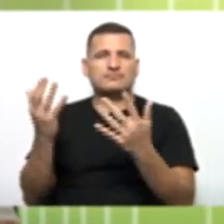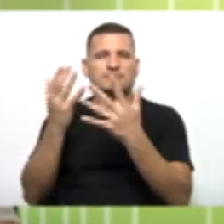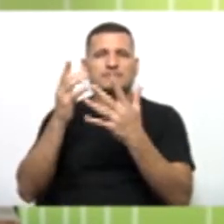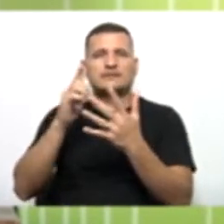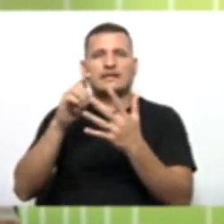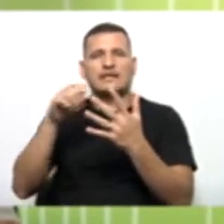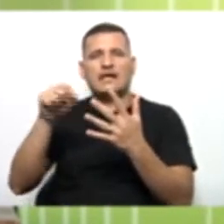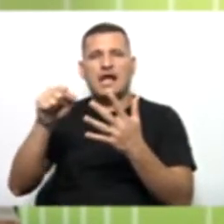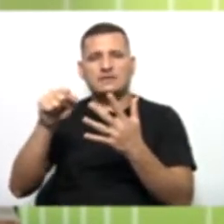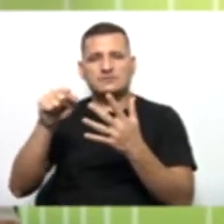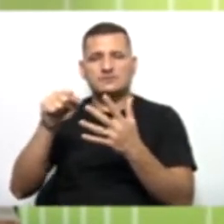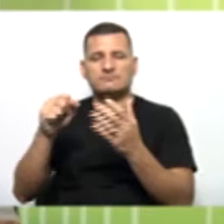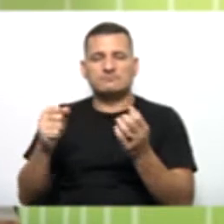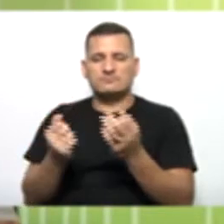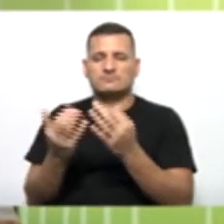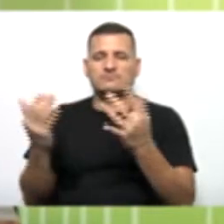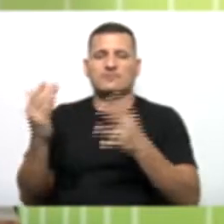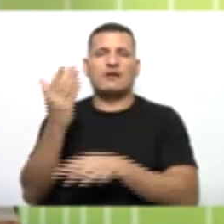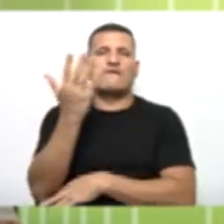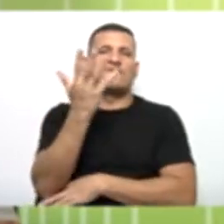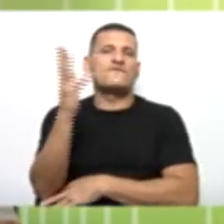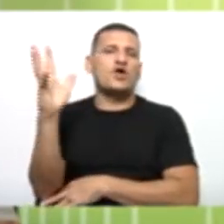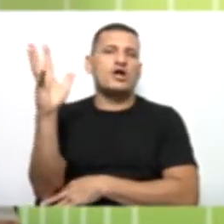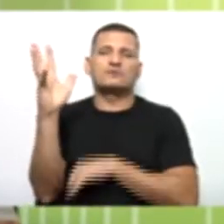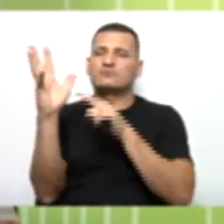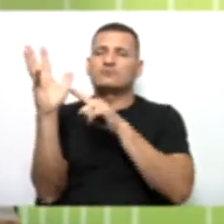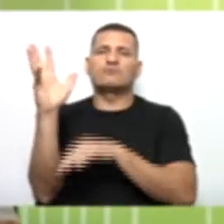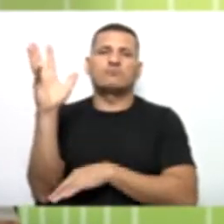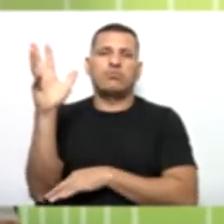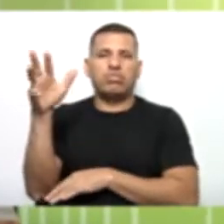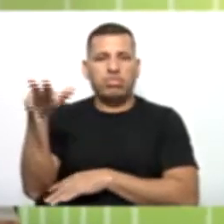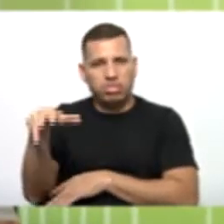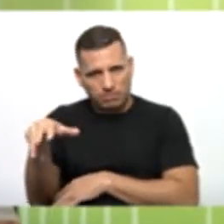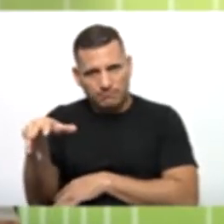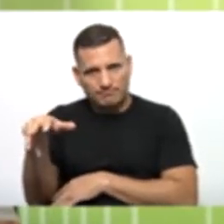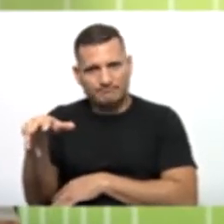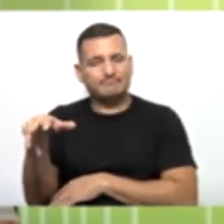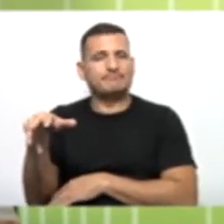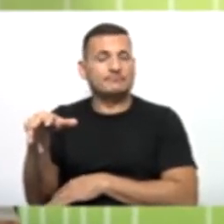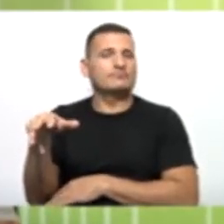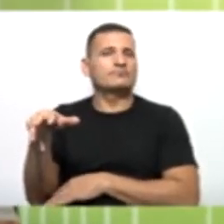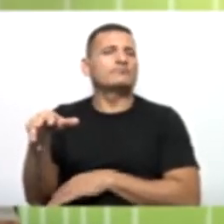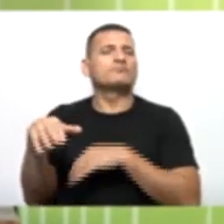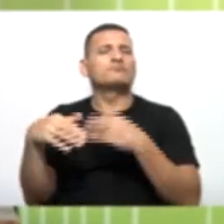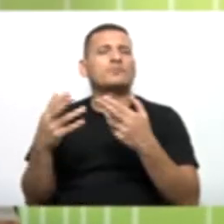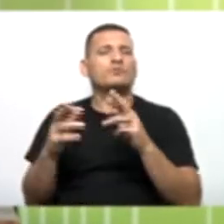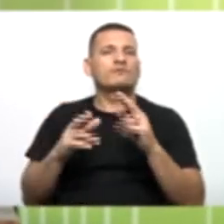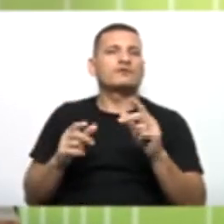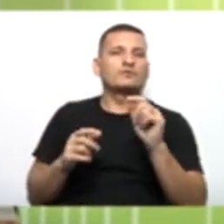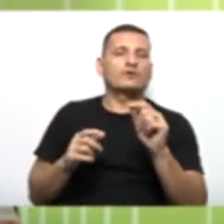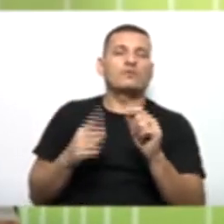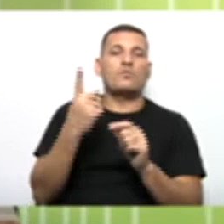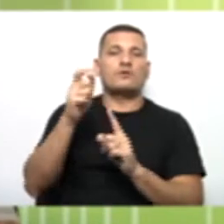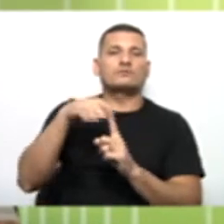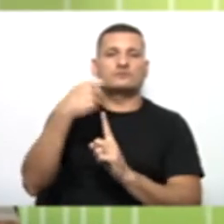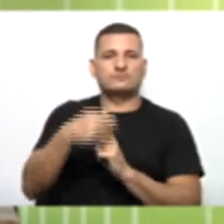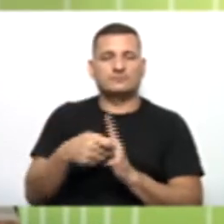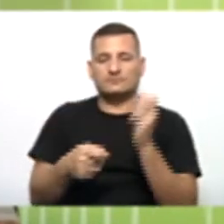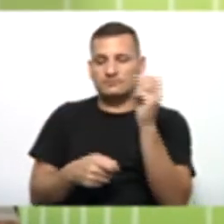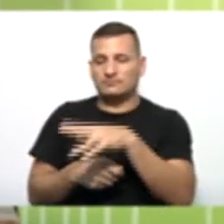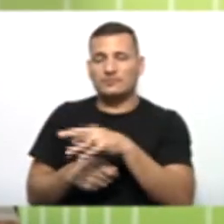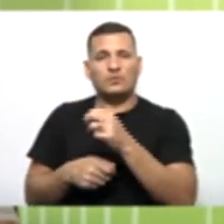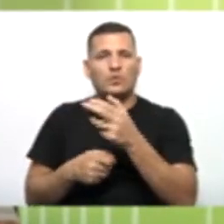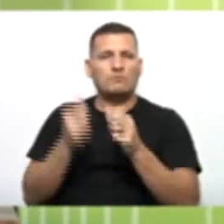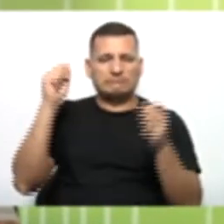matar uma parte daquela floresta. Qual que é a diferença nisso? Entre uma casca de banana e um caminhão. A diferença